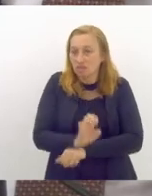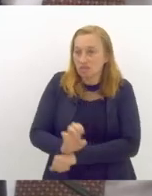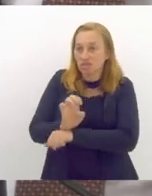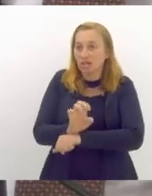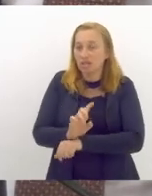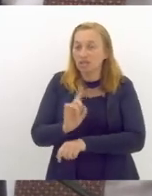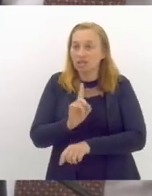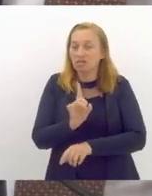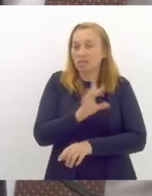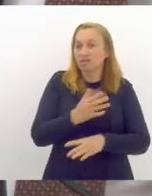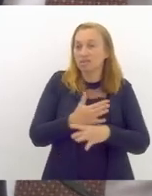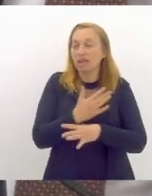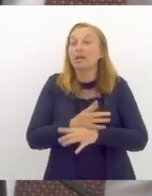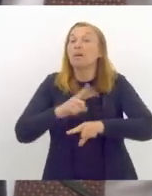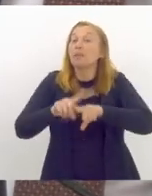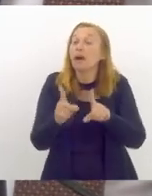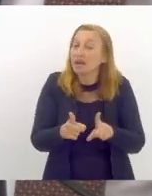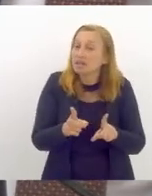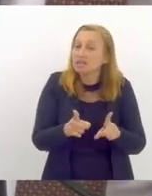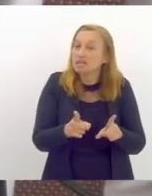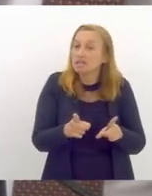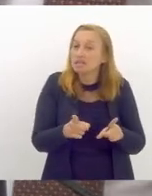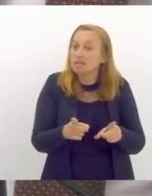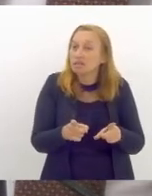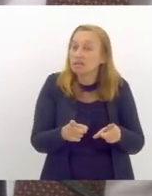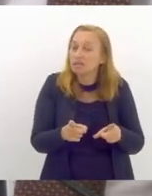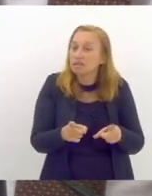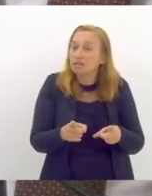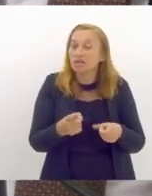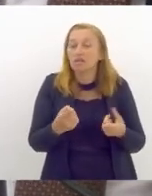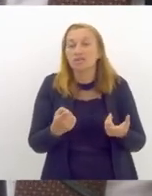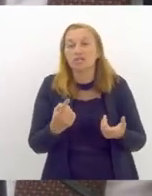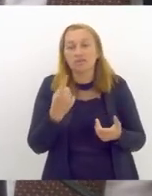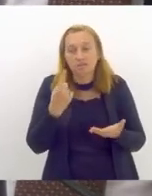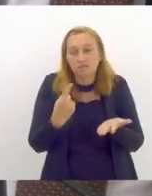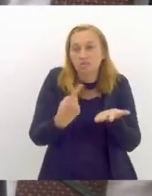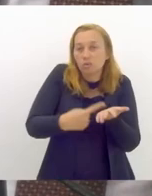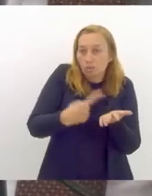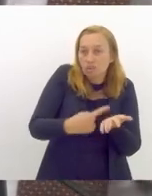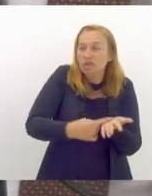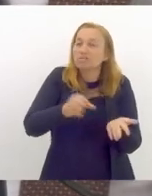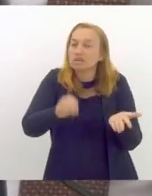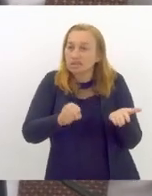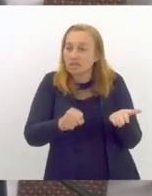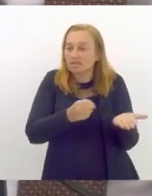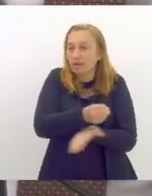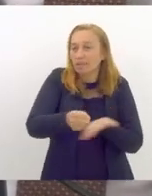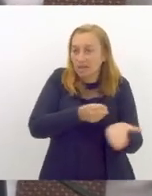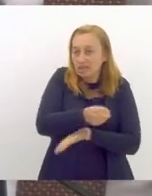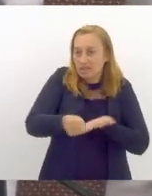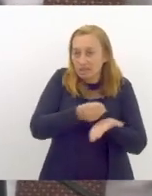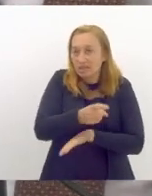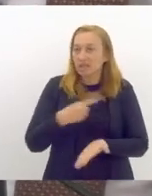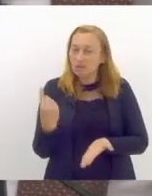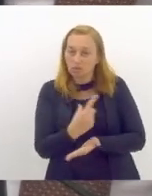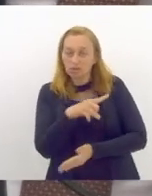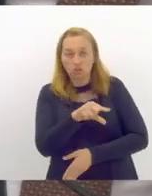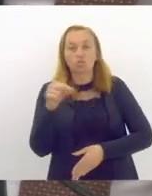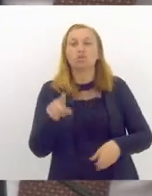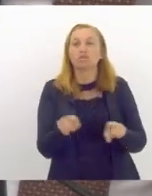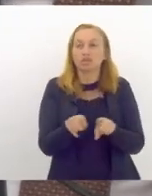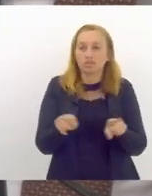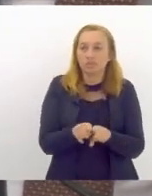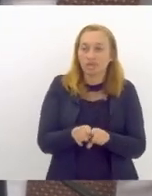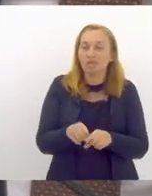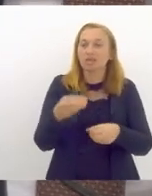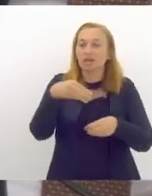respectiva cidade mas Considero que tenha se tem que ser algo acordado De fato que vai embasar Inclusive a nossa decisão no